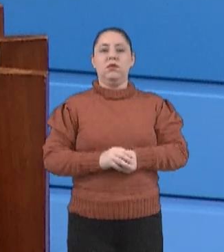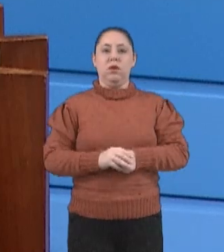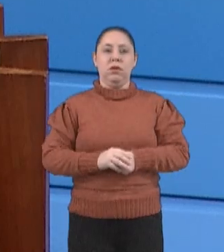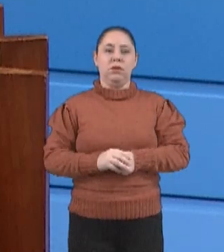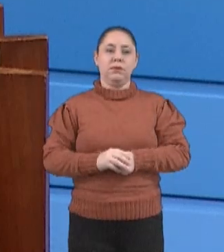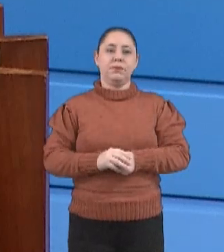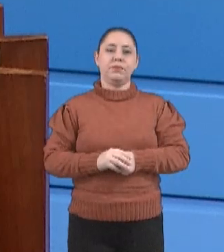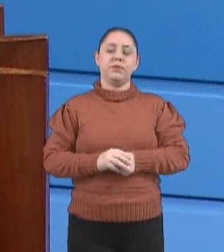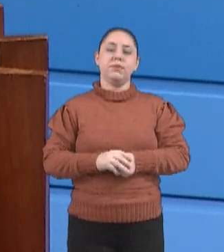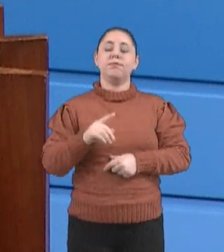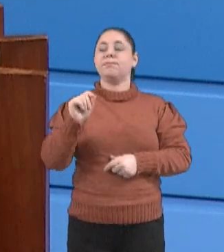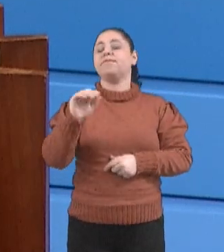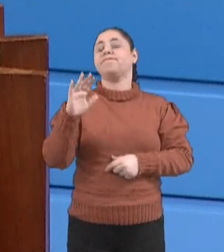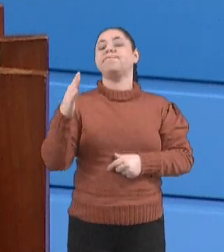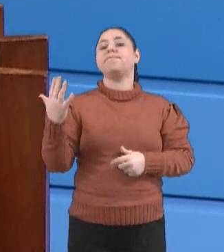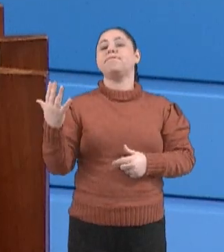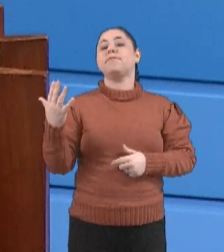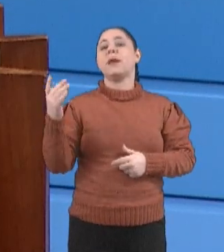seja,